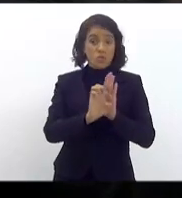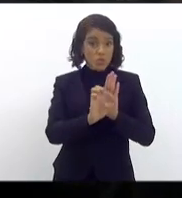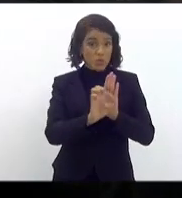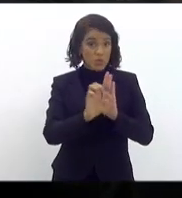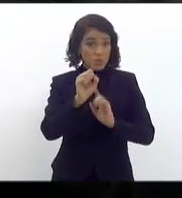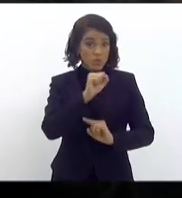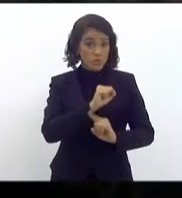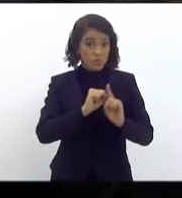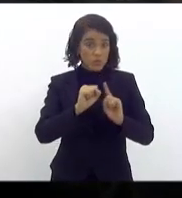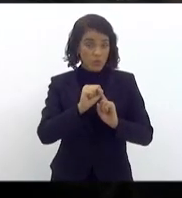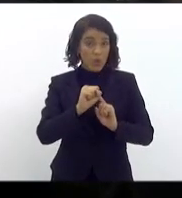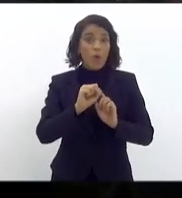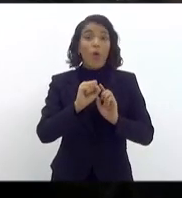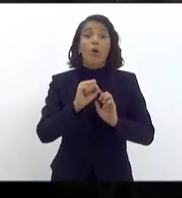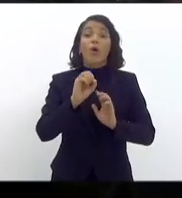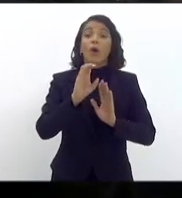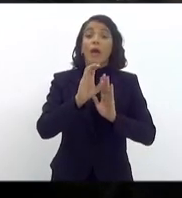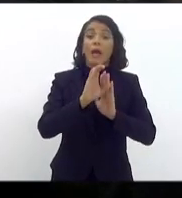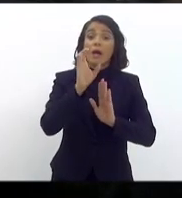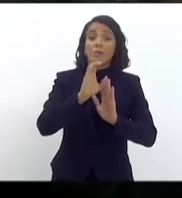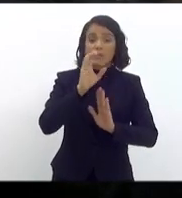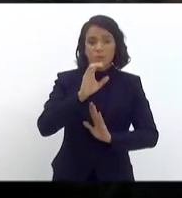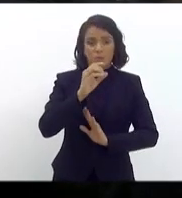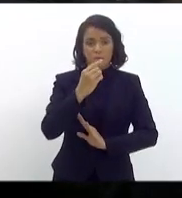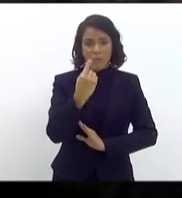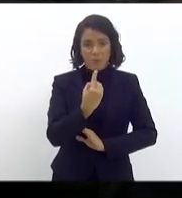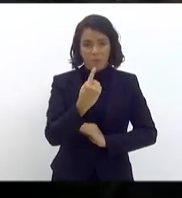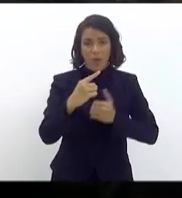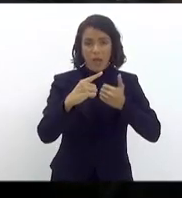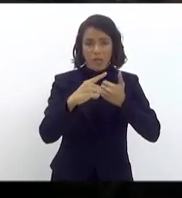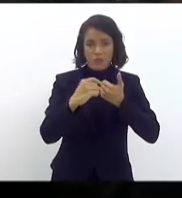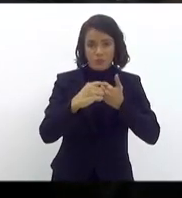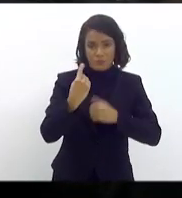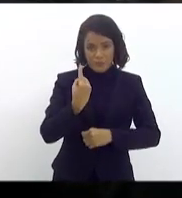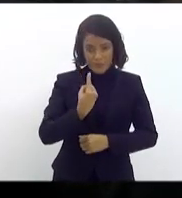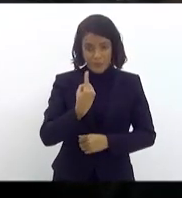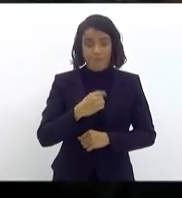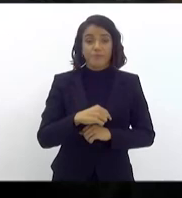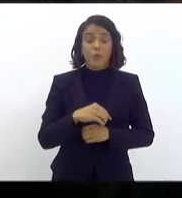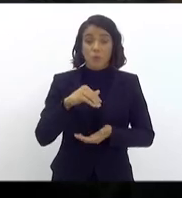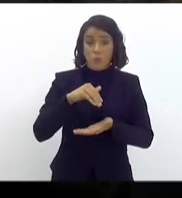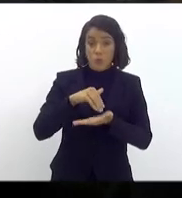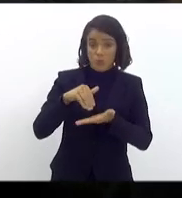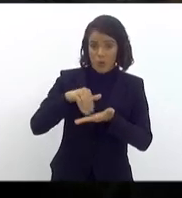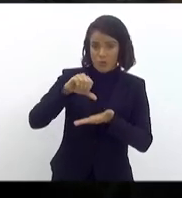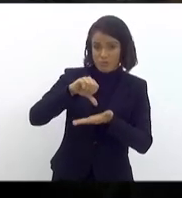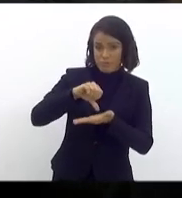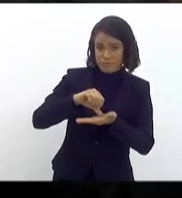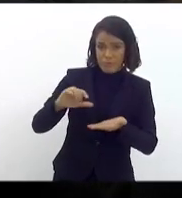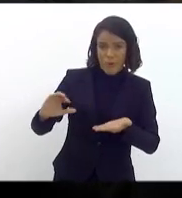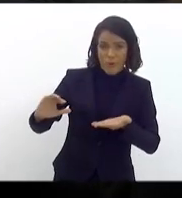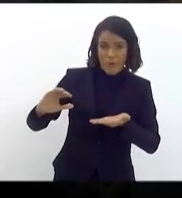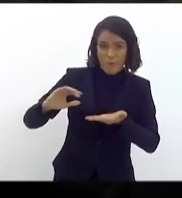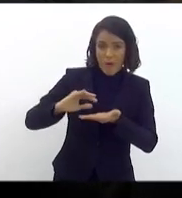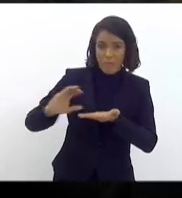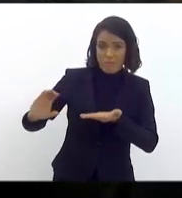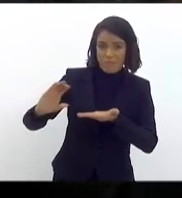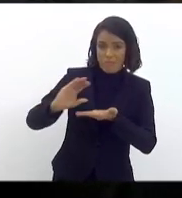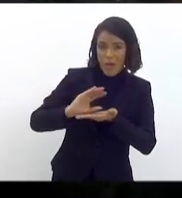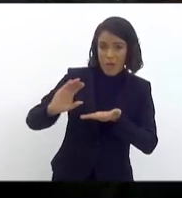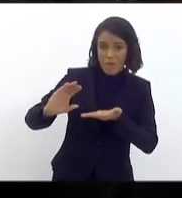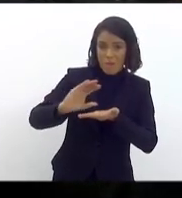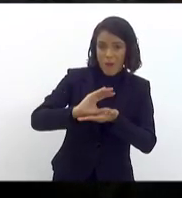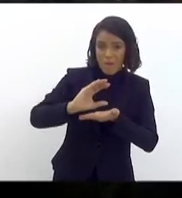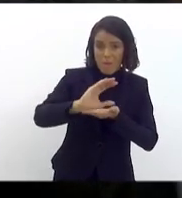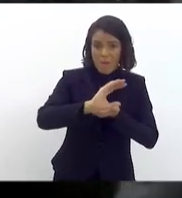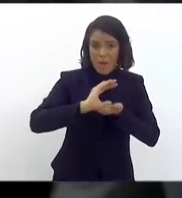Social, capítulo 1º, artigo 1º. O escritório central de arrecadação e distribuição, que adota em